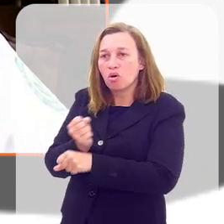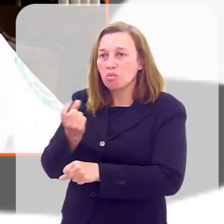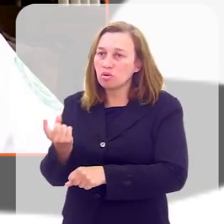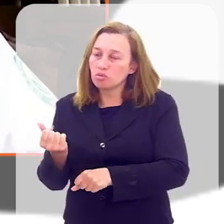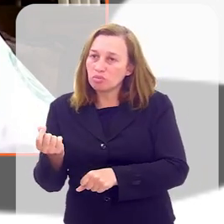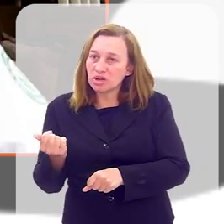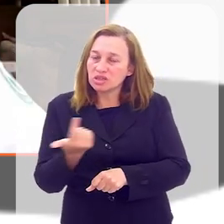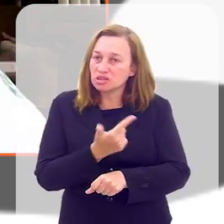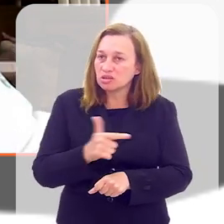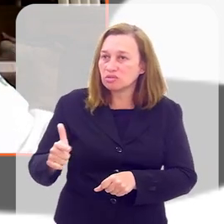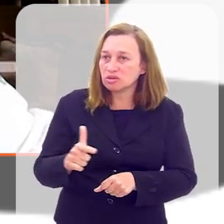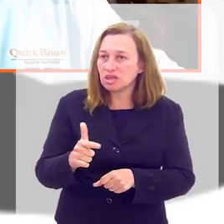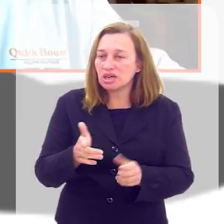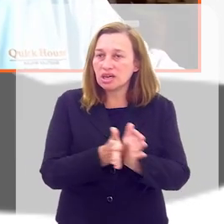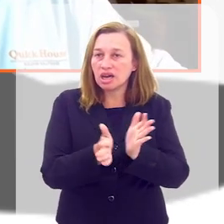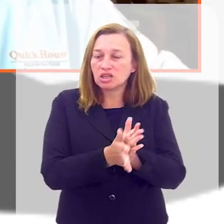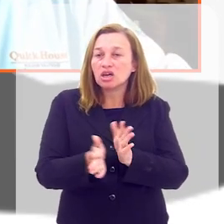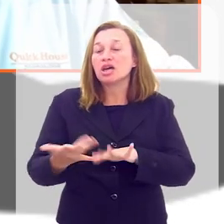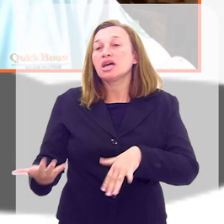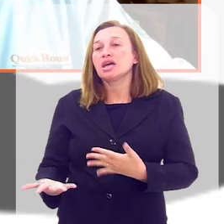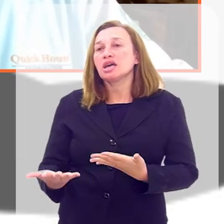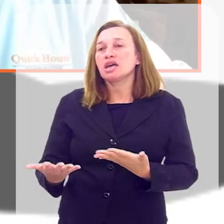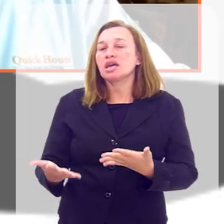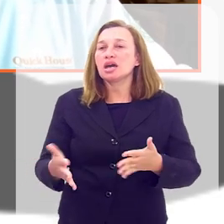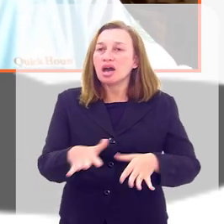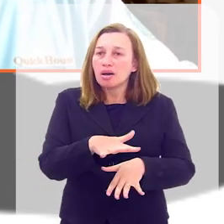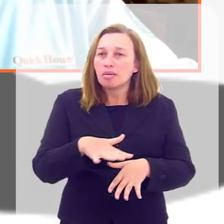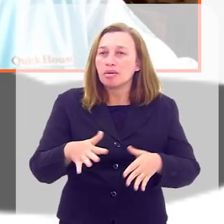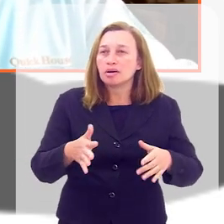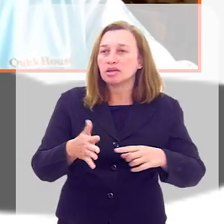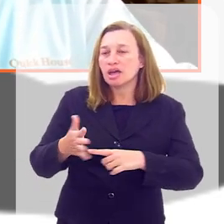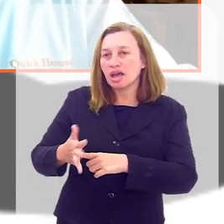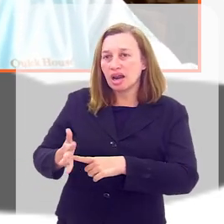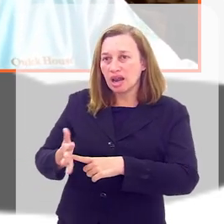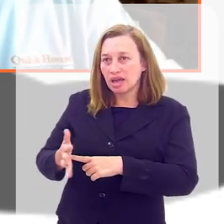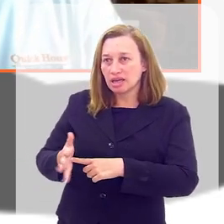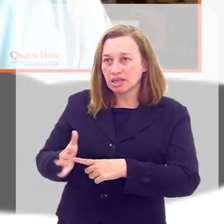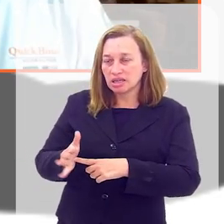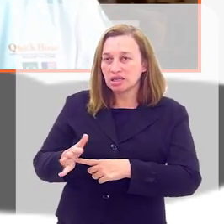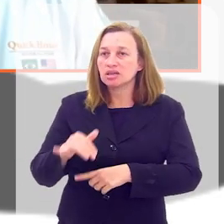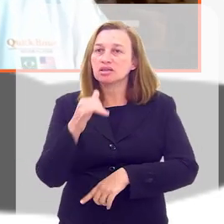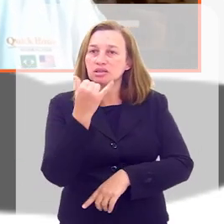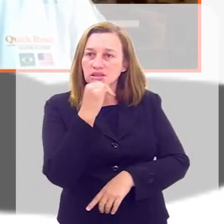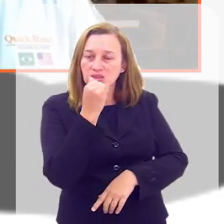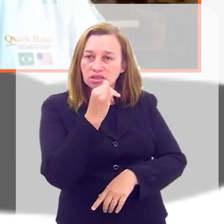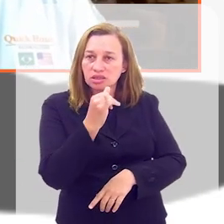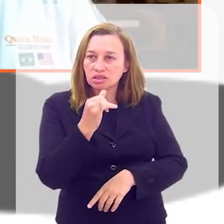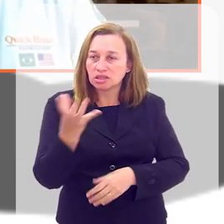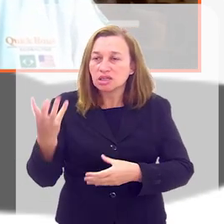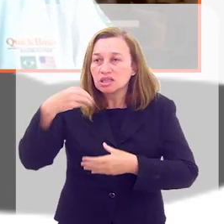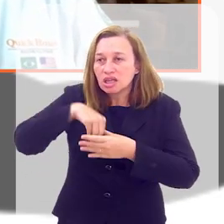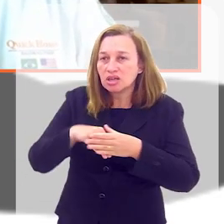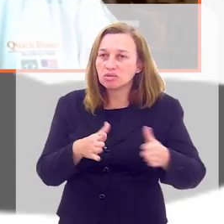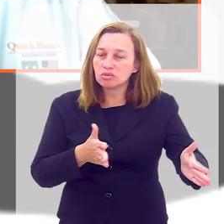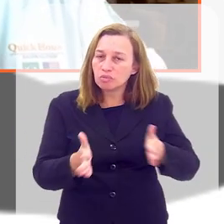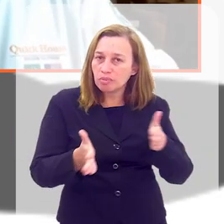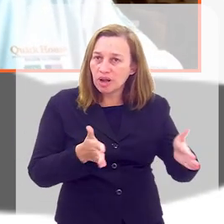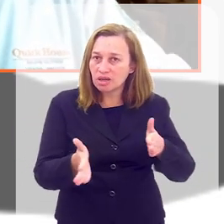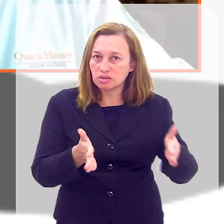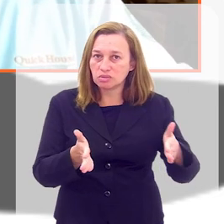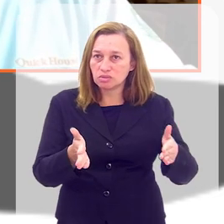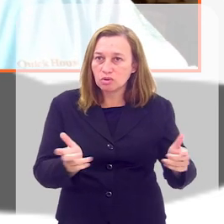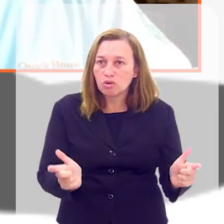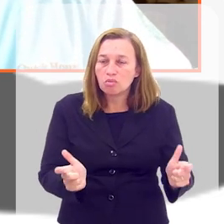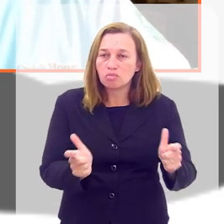aditivos e a parte elétrica e hidráulica já vem embutida nesse valor total e dentro desse